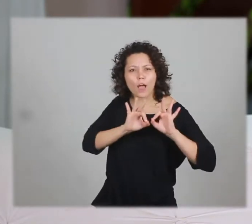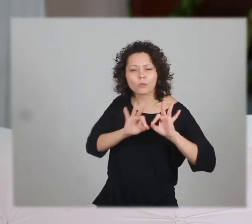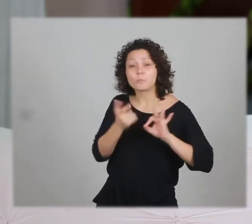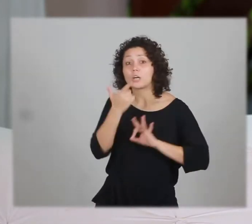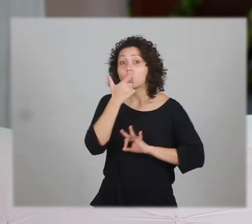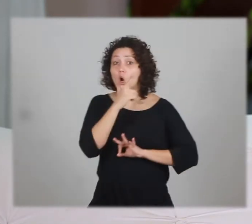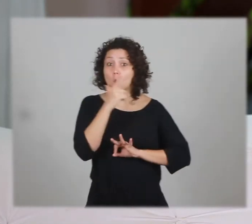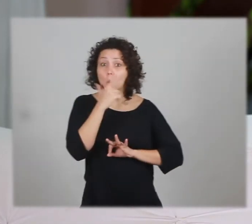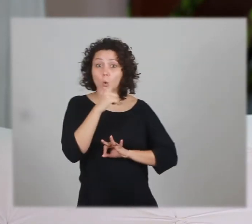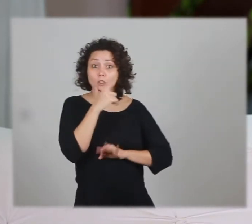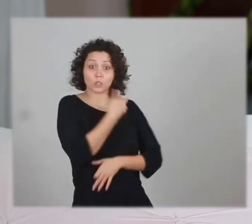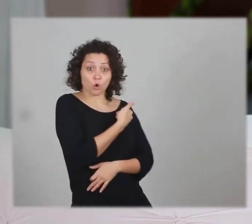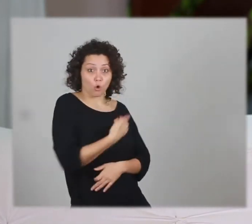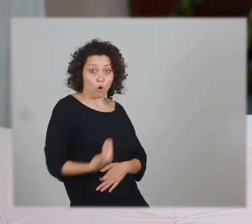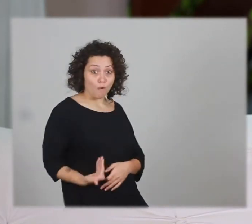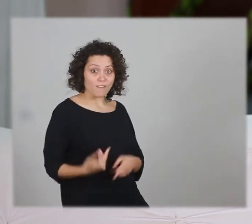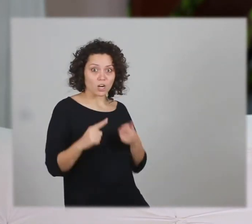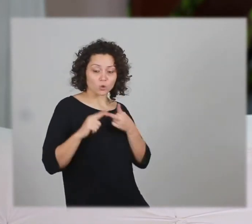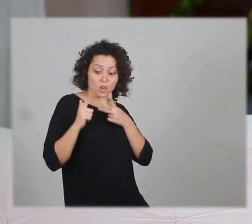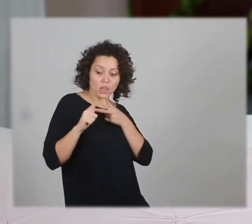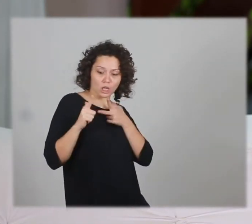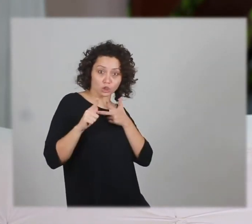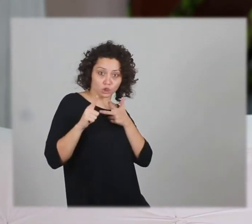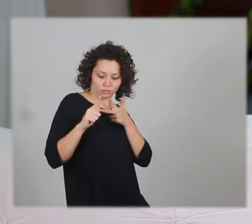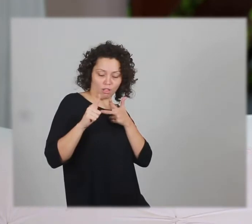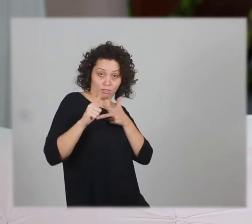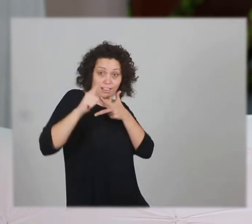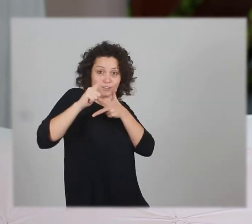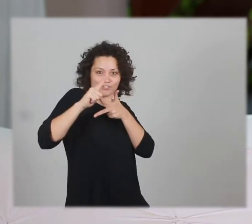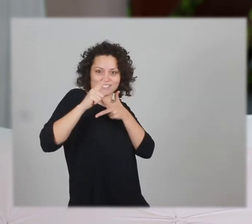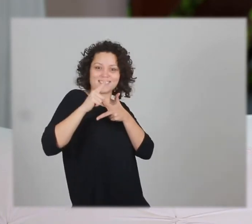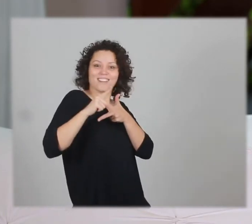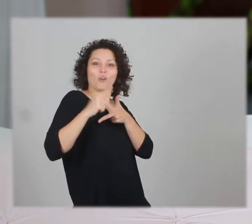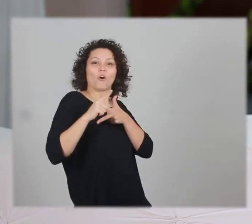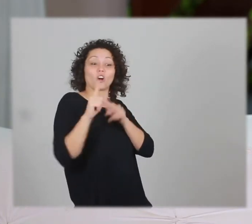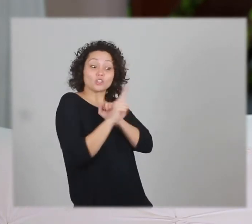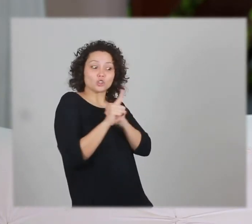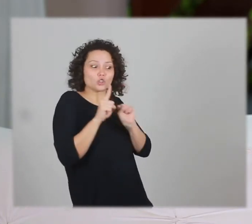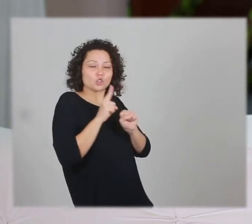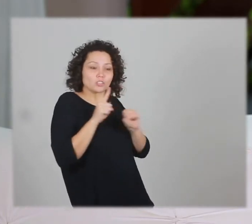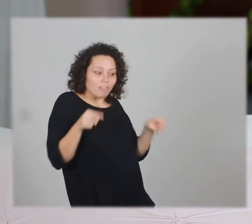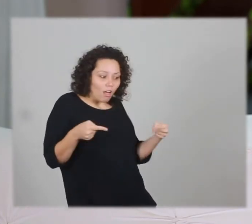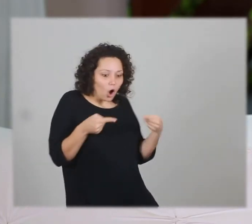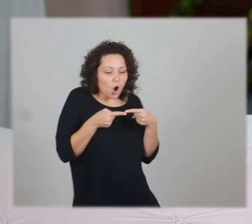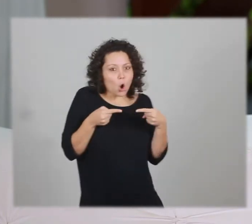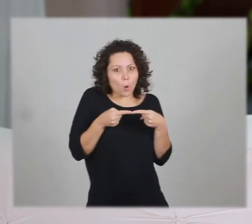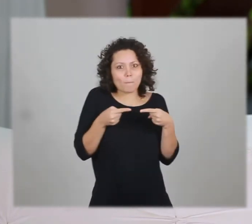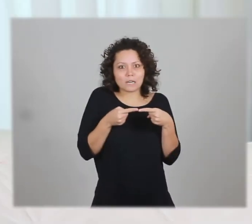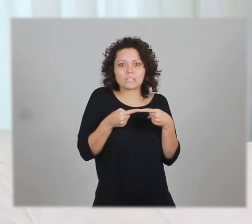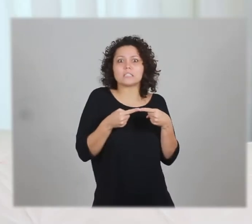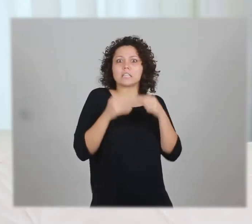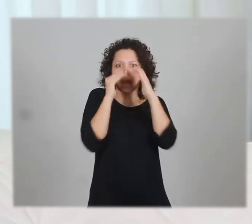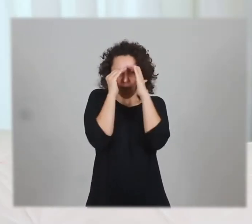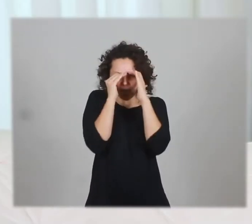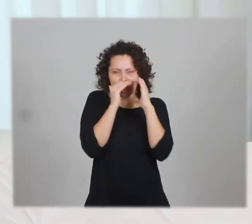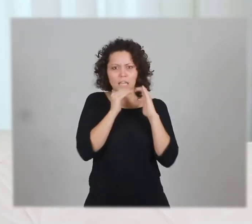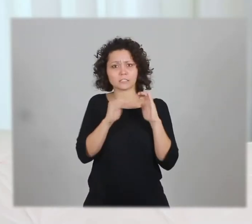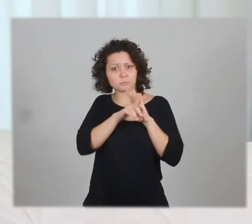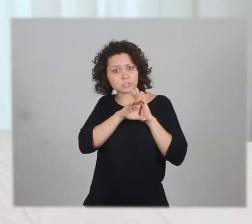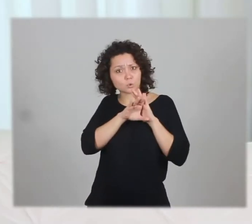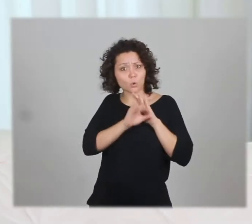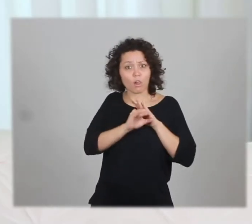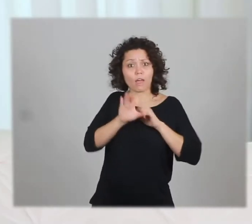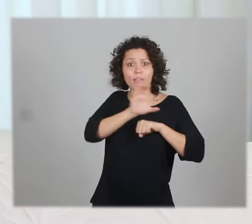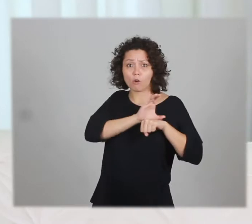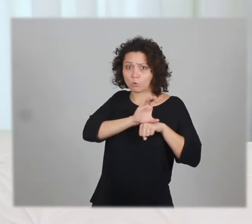e legisladores ajam de acordo com o interesse da sociedade, em respeito às leis e à Constituição Federal. Para ficar mais